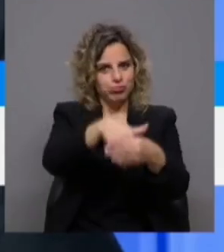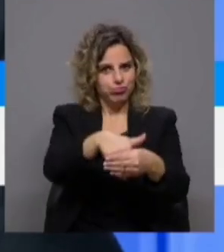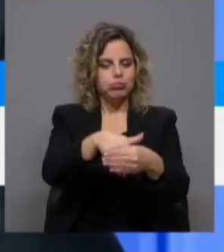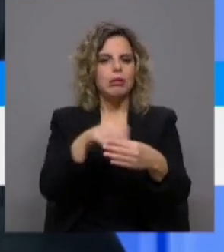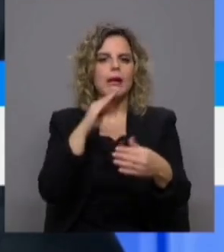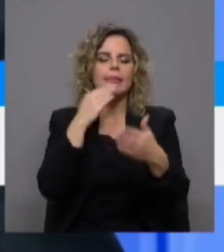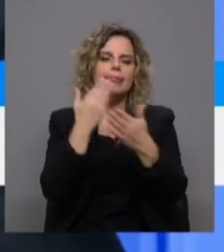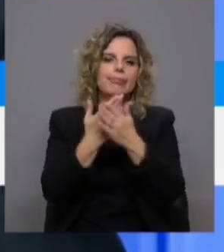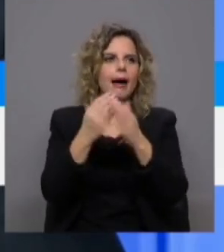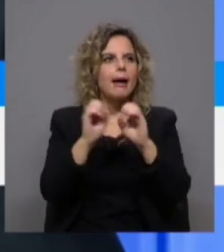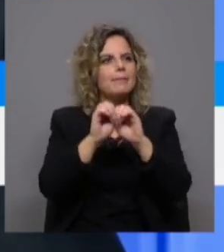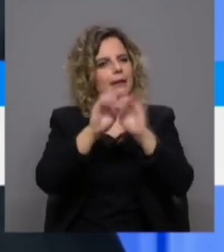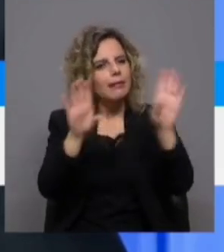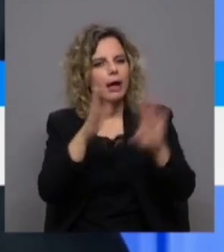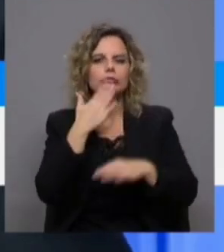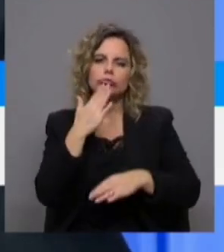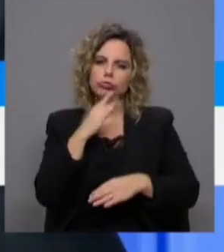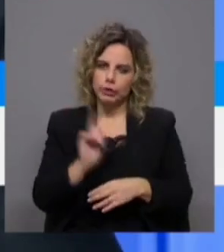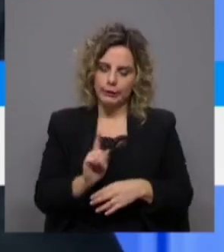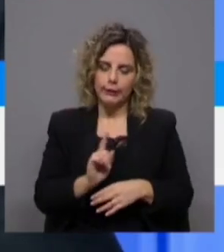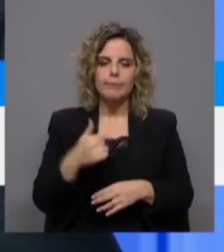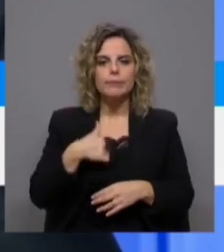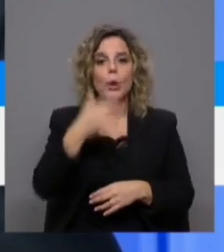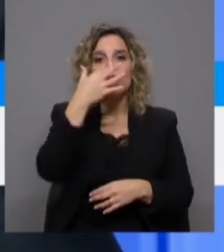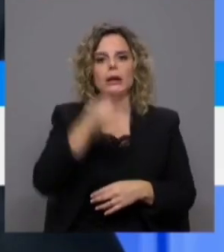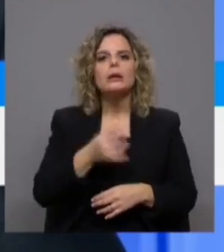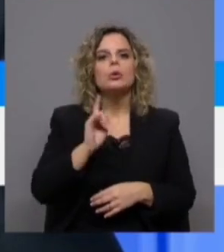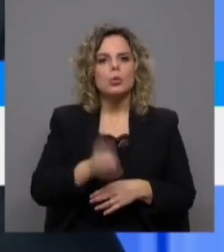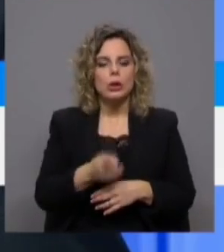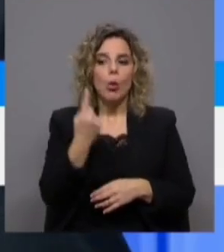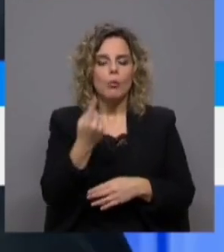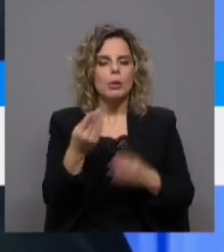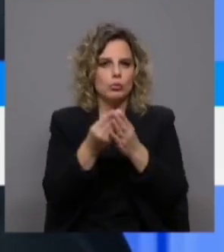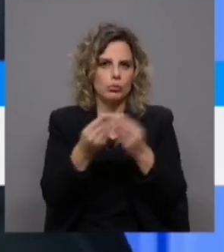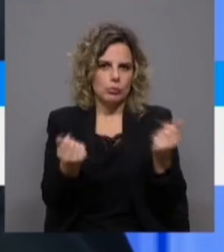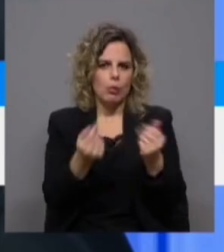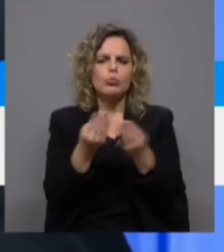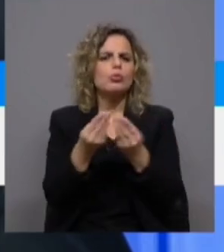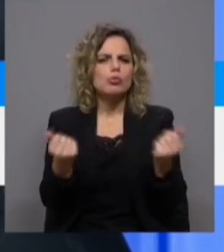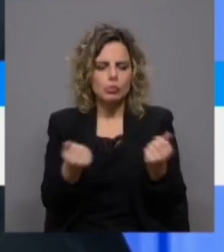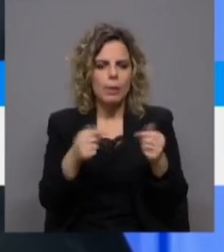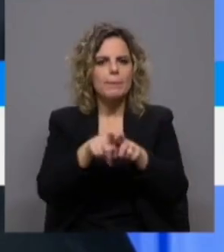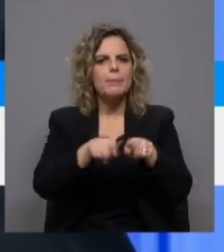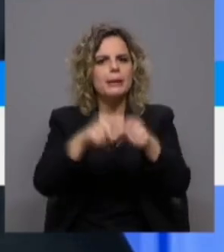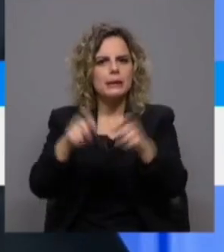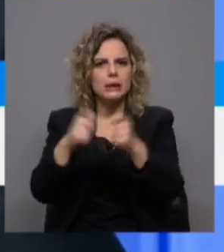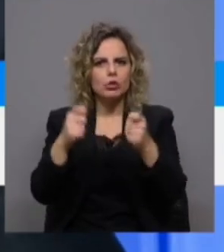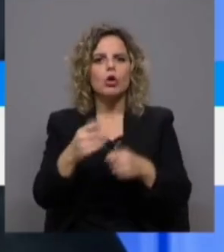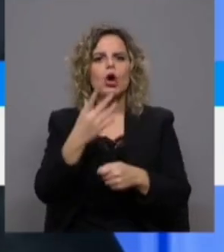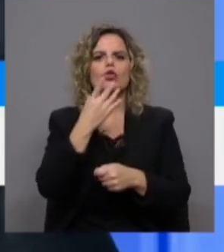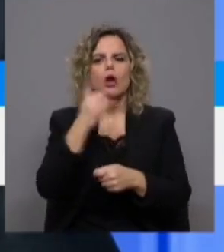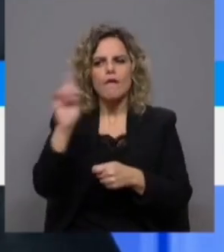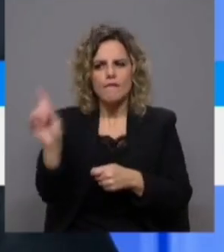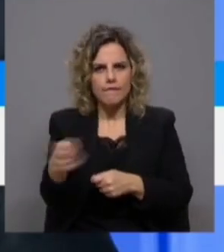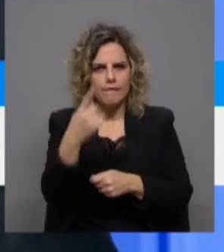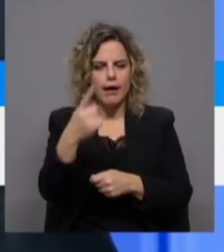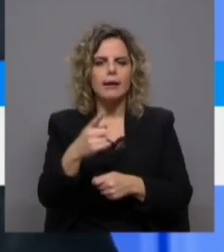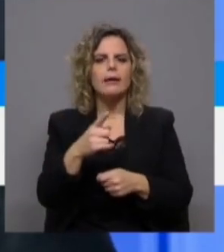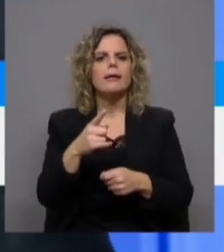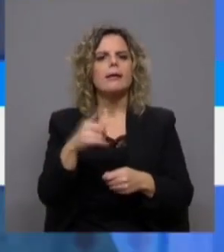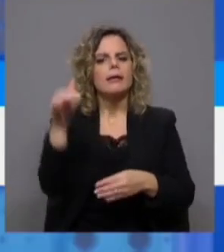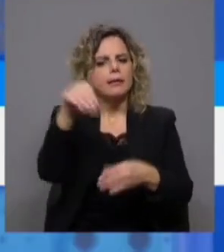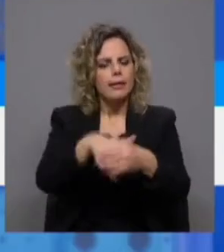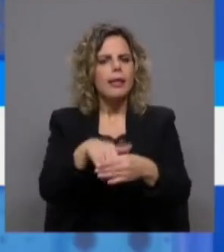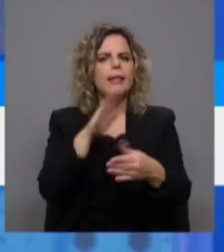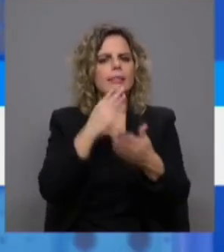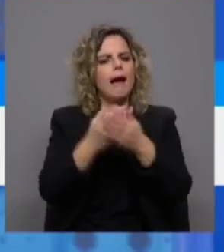suficientemente Claras Ou seja eu acredito muito mais na solidez de uma solução em que os partidos vão sozinhos as urnas estão Claros relativamente à sociedade